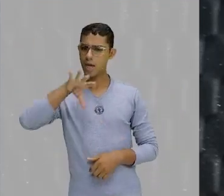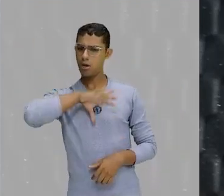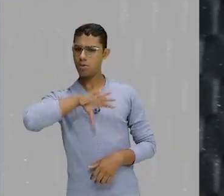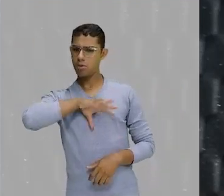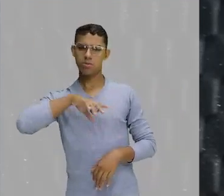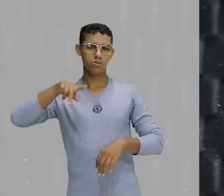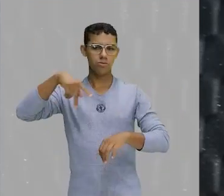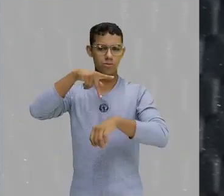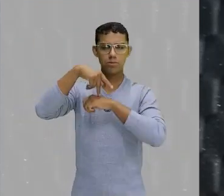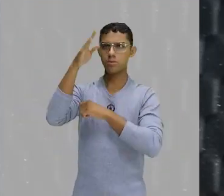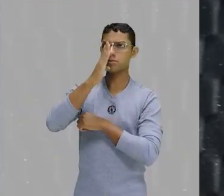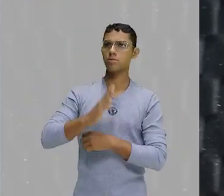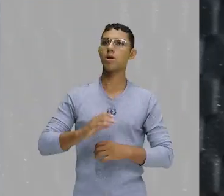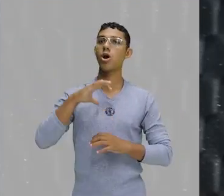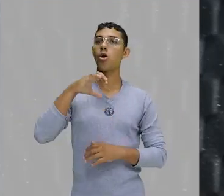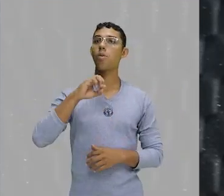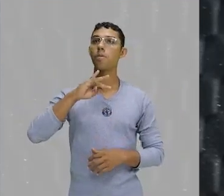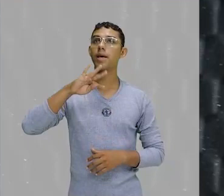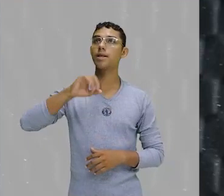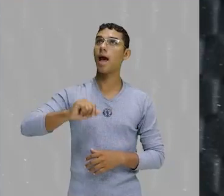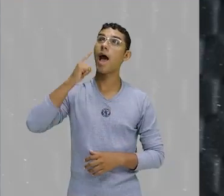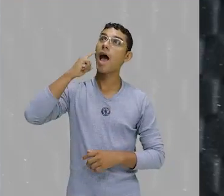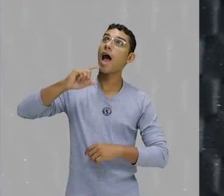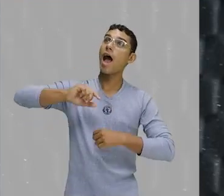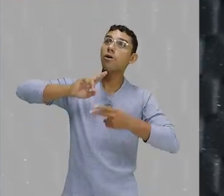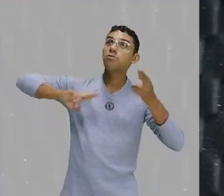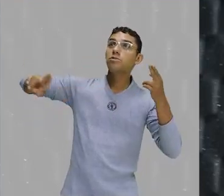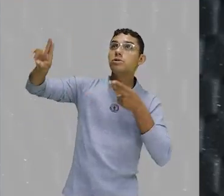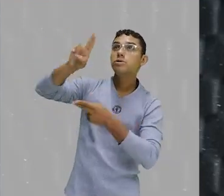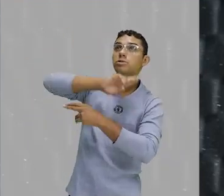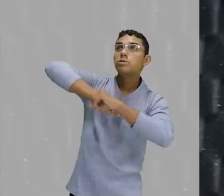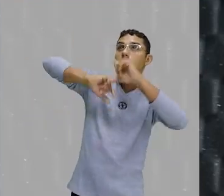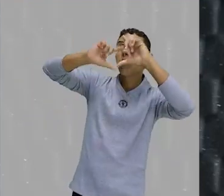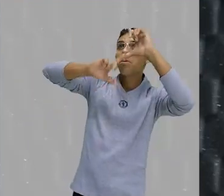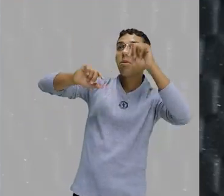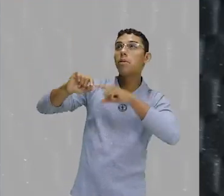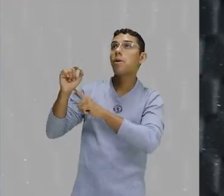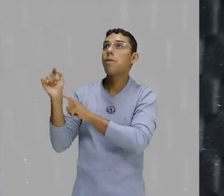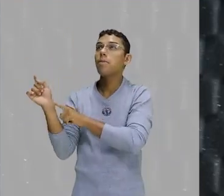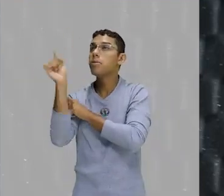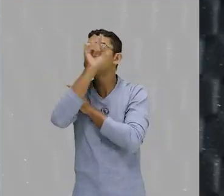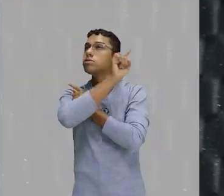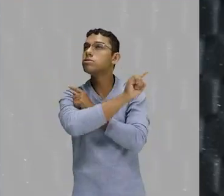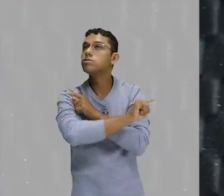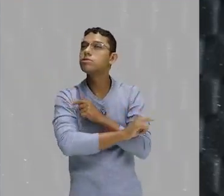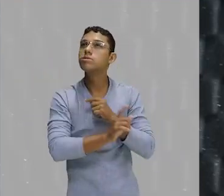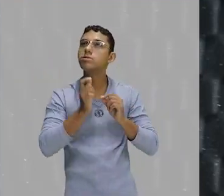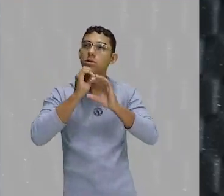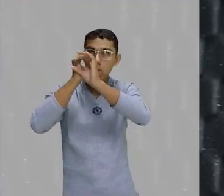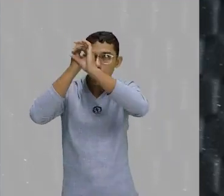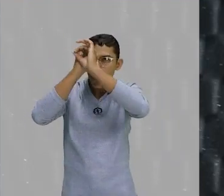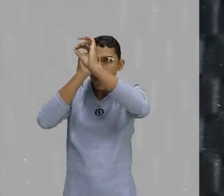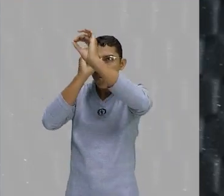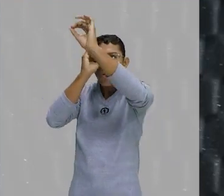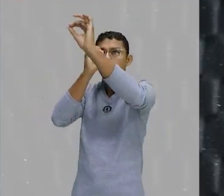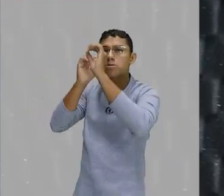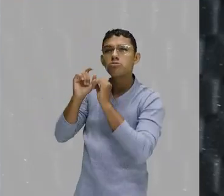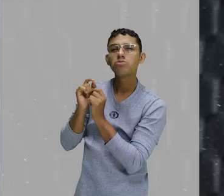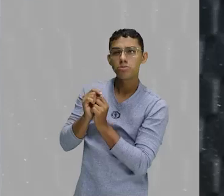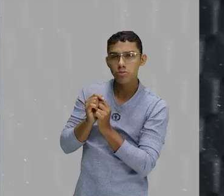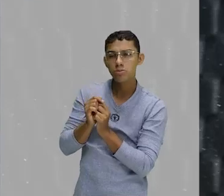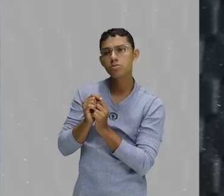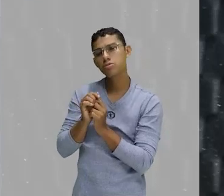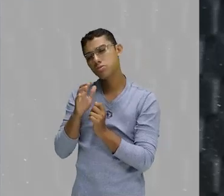que passa, como o cometa de Halley, né? Que passa, se eu não me engano, se não me falha a memória do tempo que eu estudava, de 76 em 76